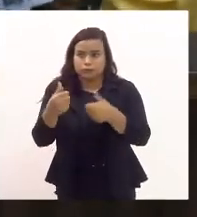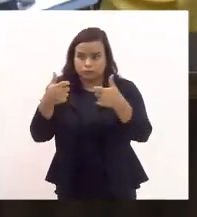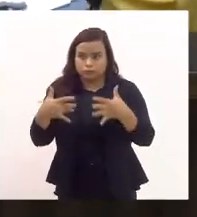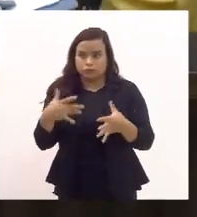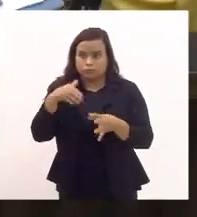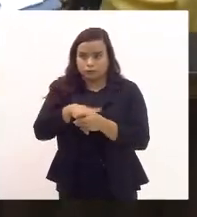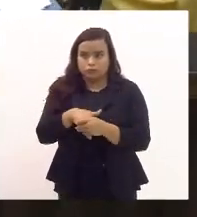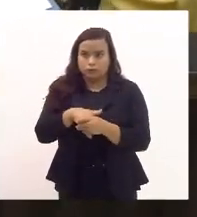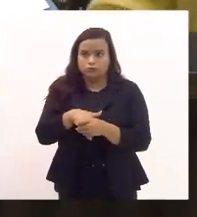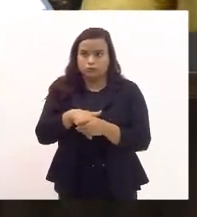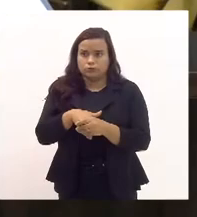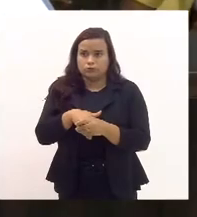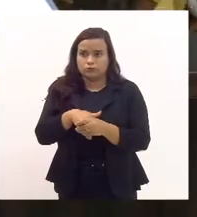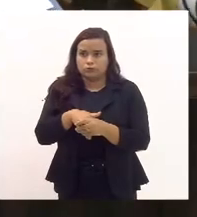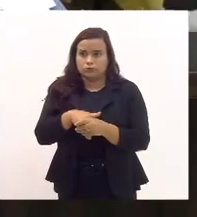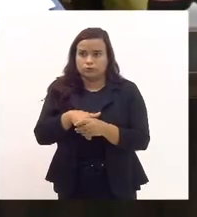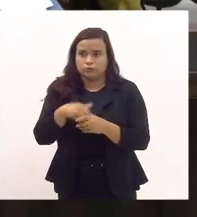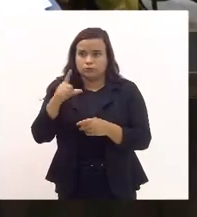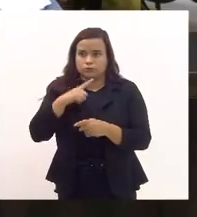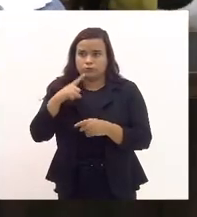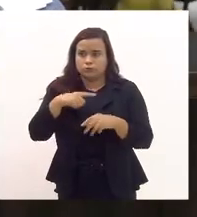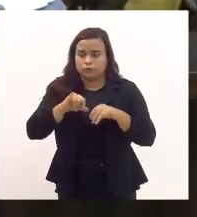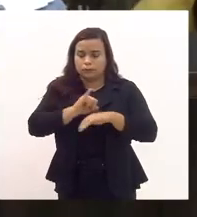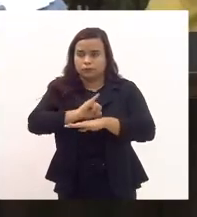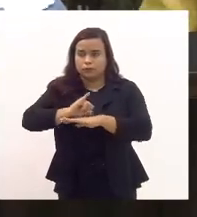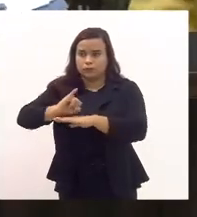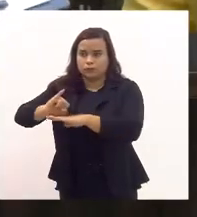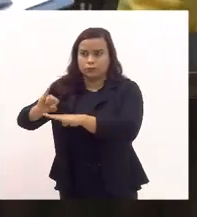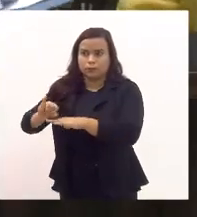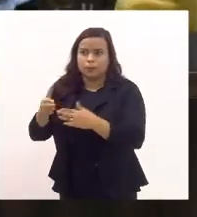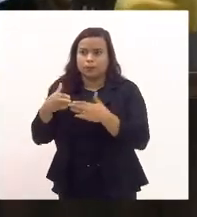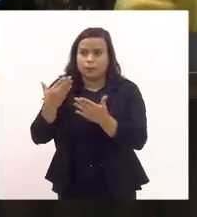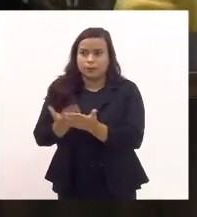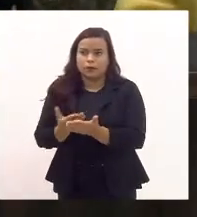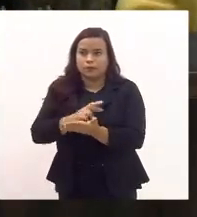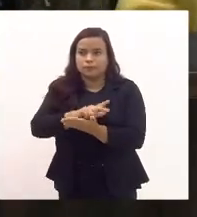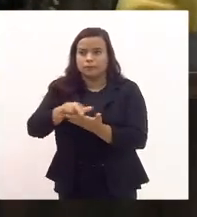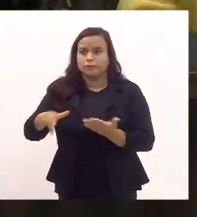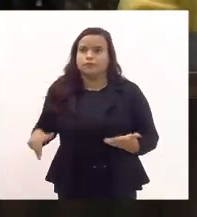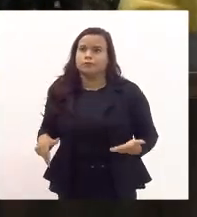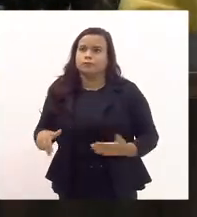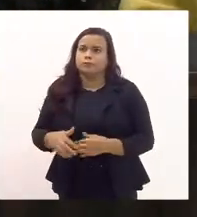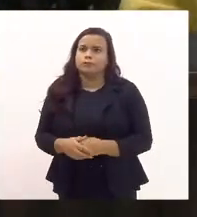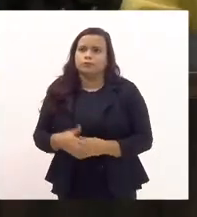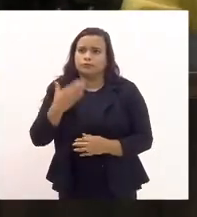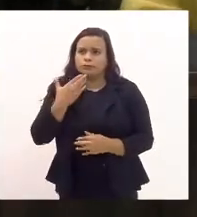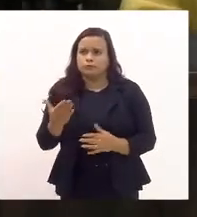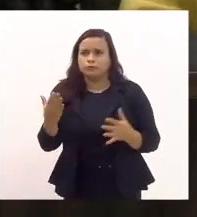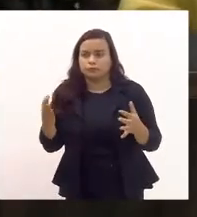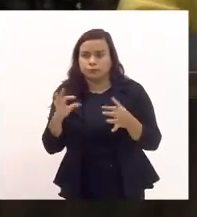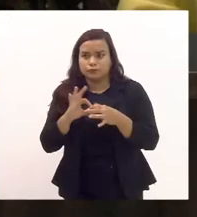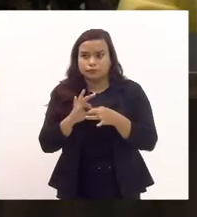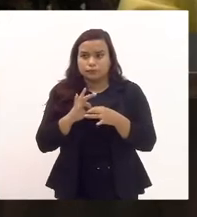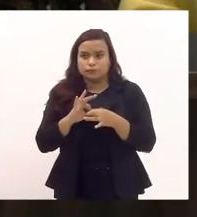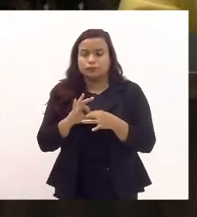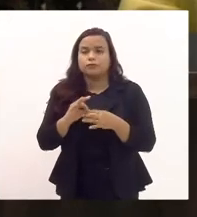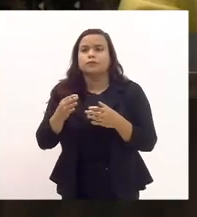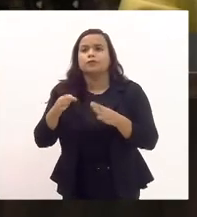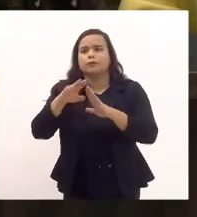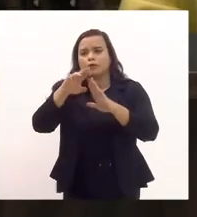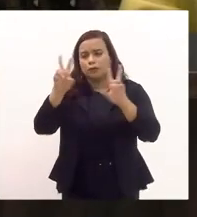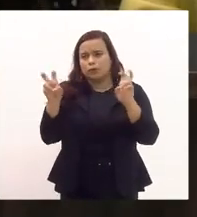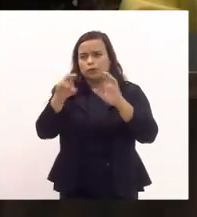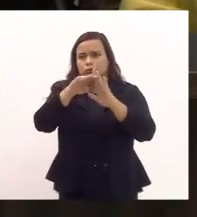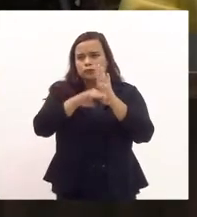declaração de voto a sobremesa requerimentos e requer inclusão na ordem do